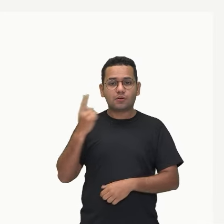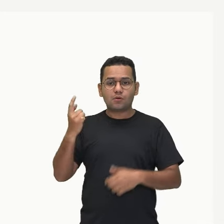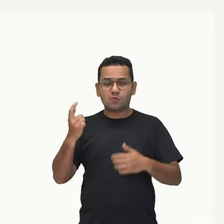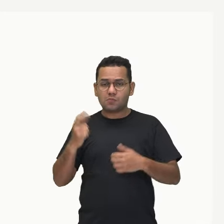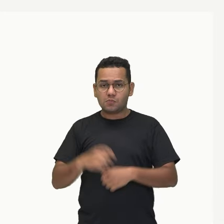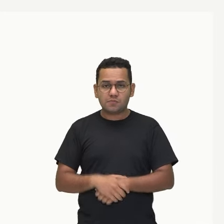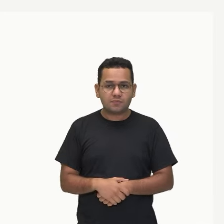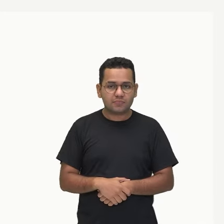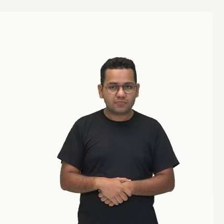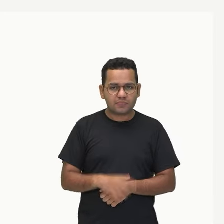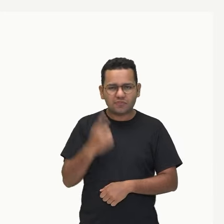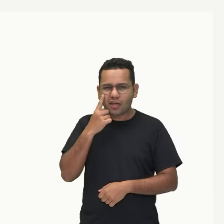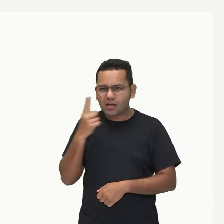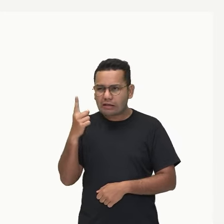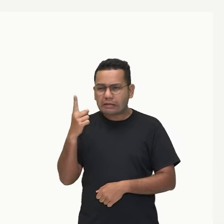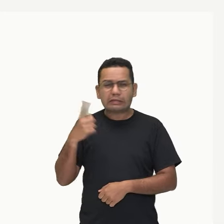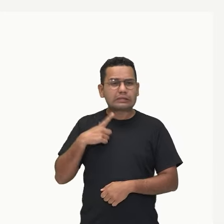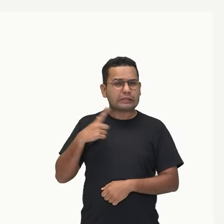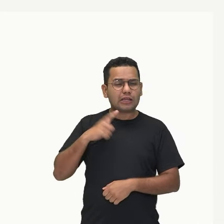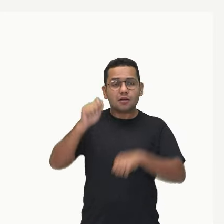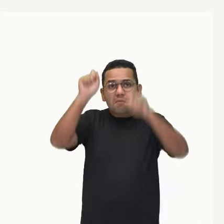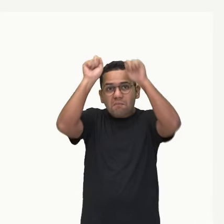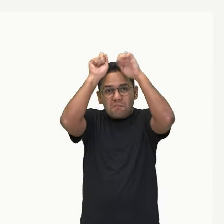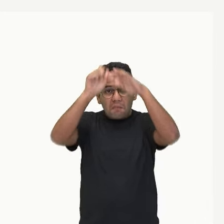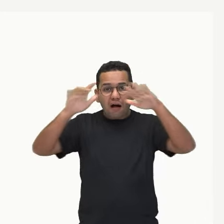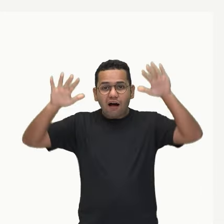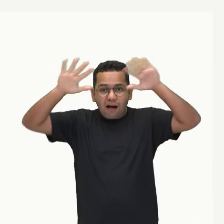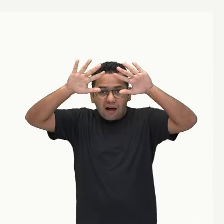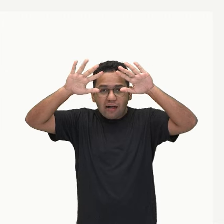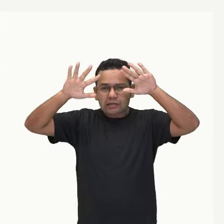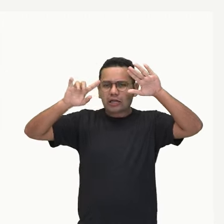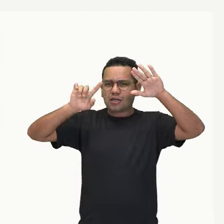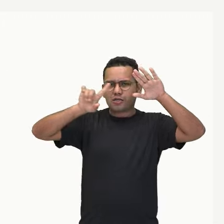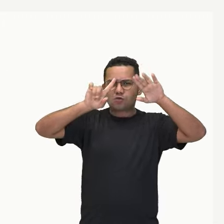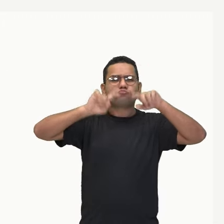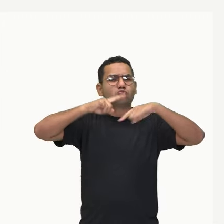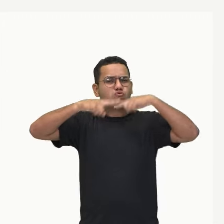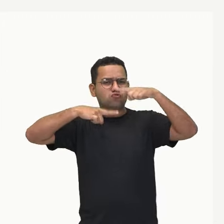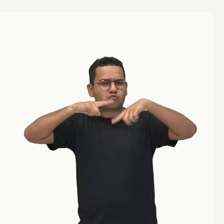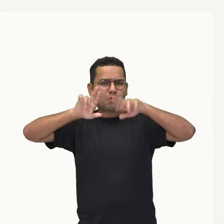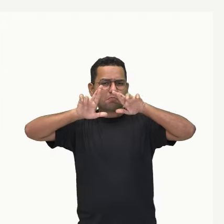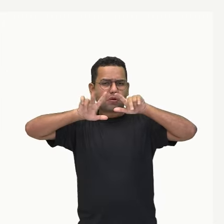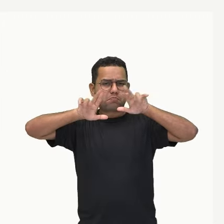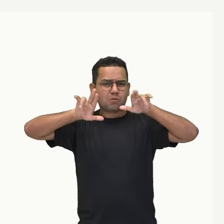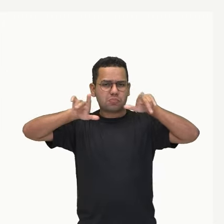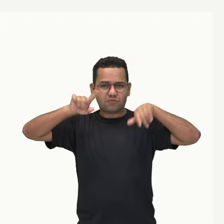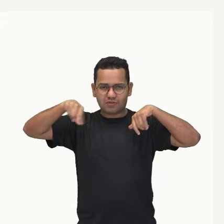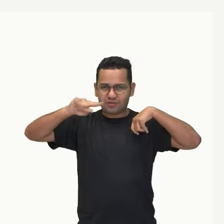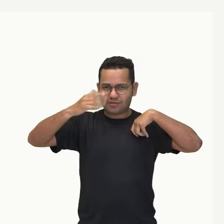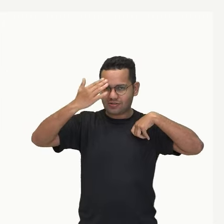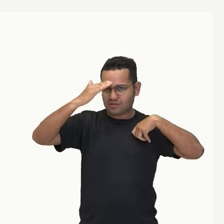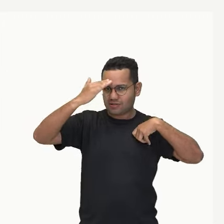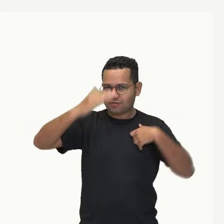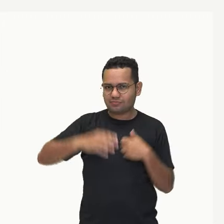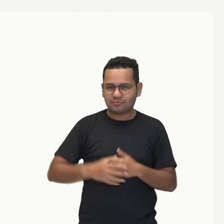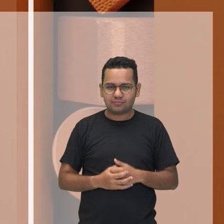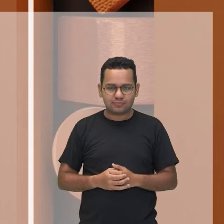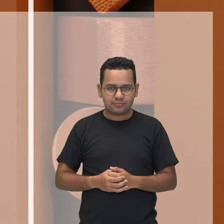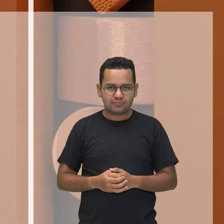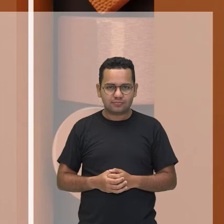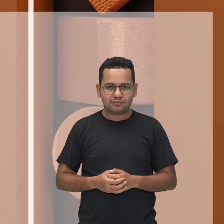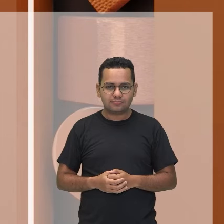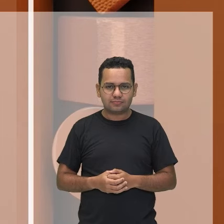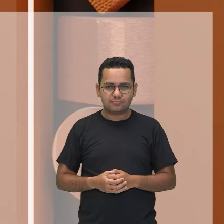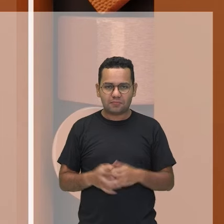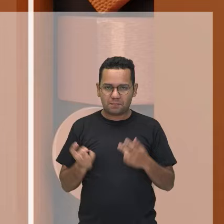de questionamentos aí. Estão percebendo? Estão começando a entender isso daí? Estão